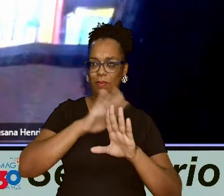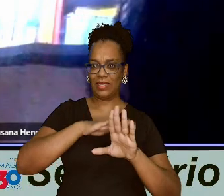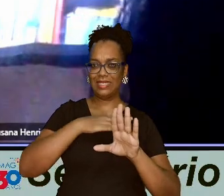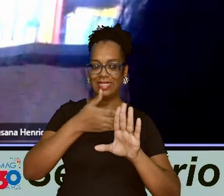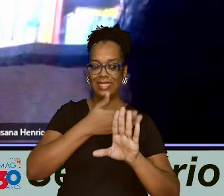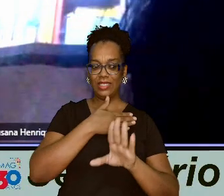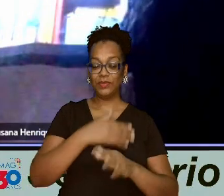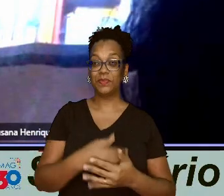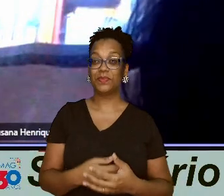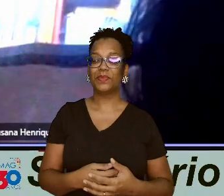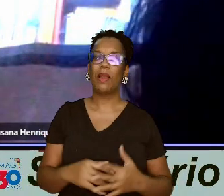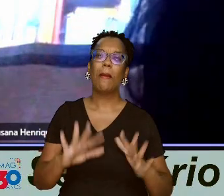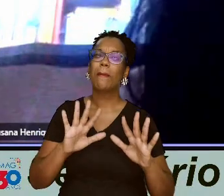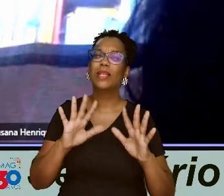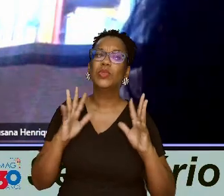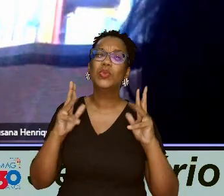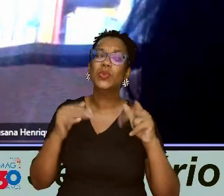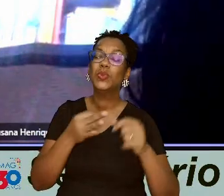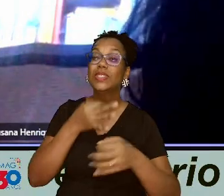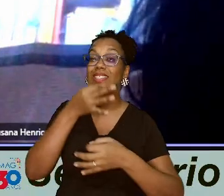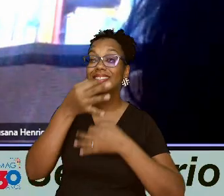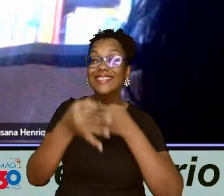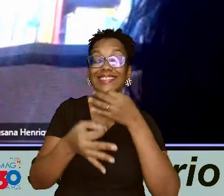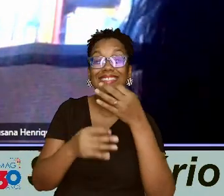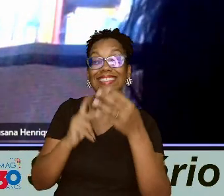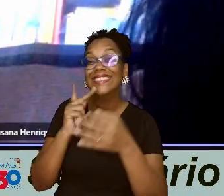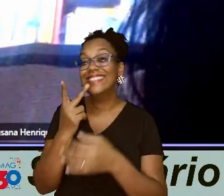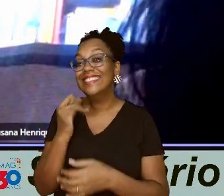são todas hipóteses, então,